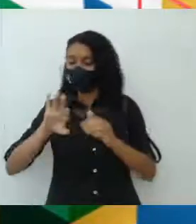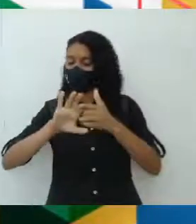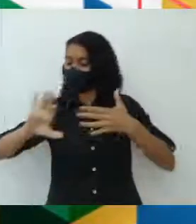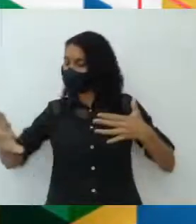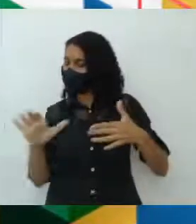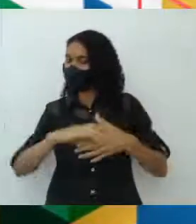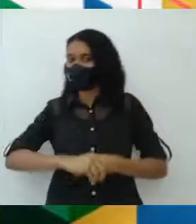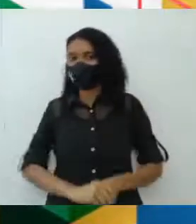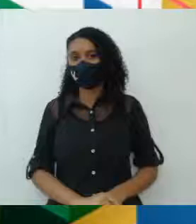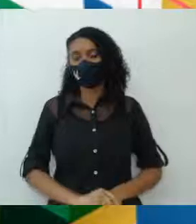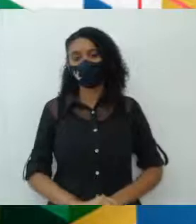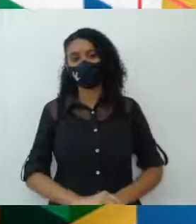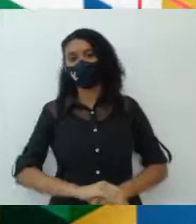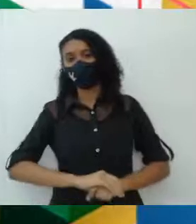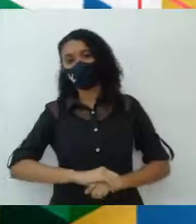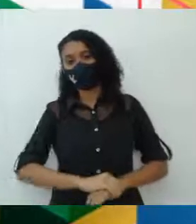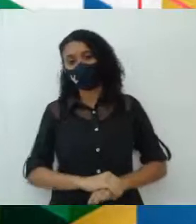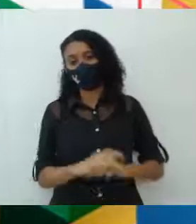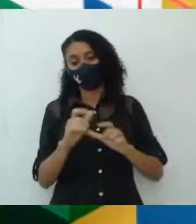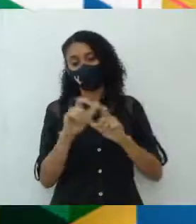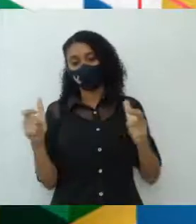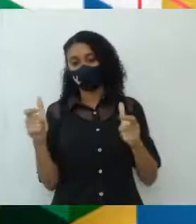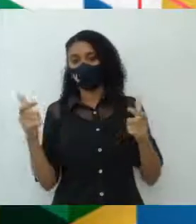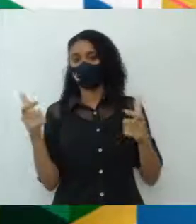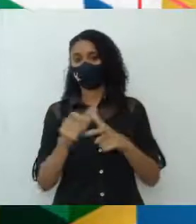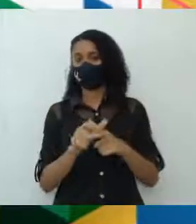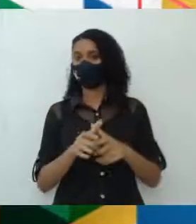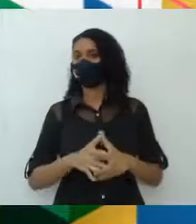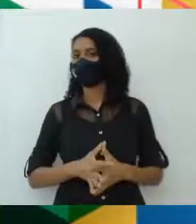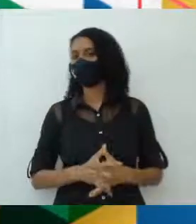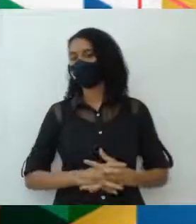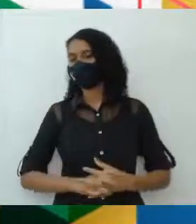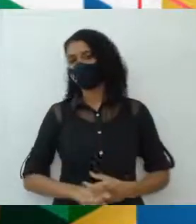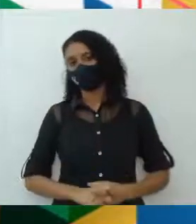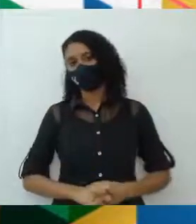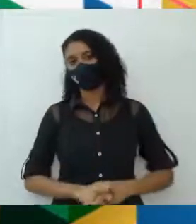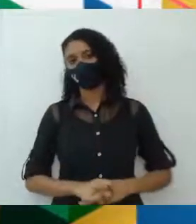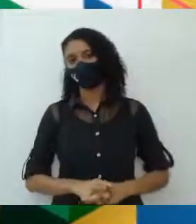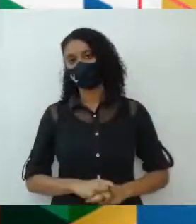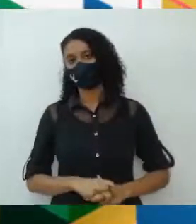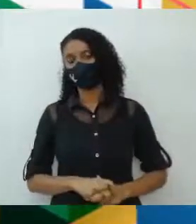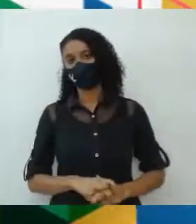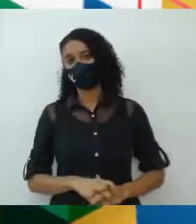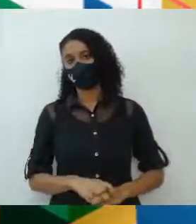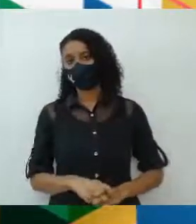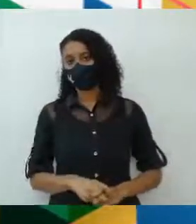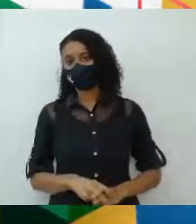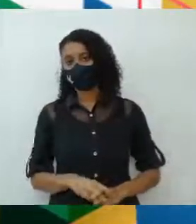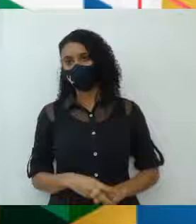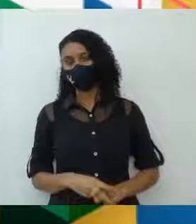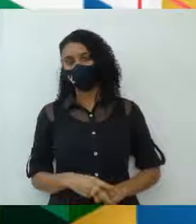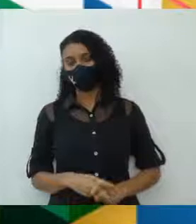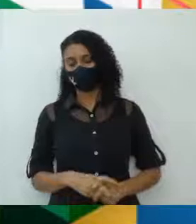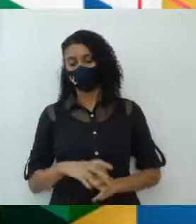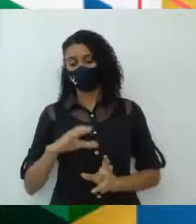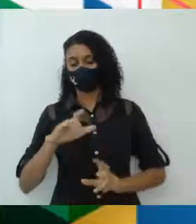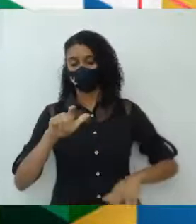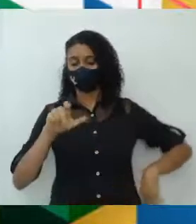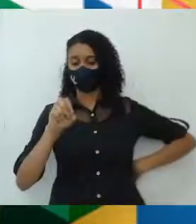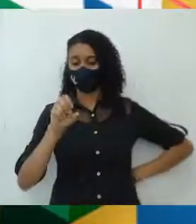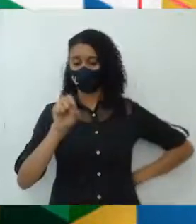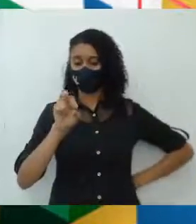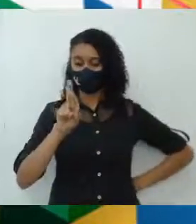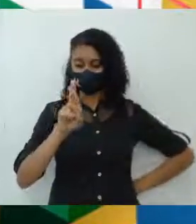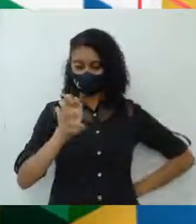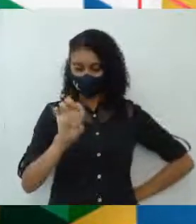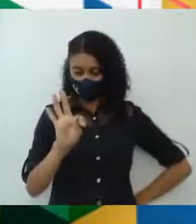espaçamento entre os átomos pode aumentar ou diminuir. Então veja esse exemplo aqui. No cloreto de césio, por